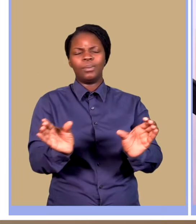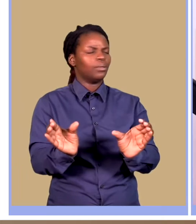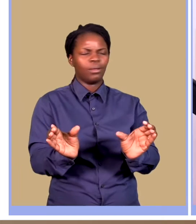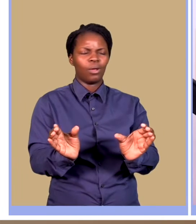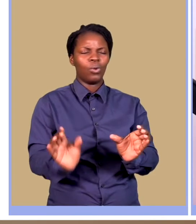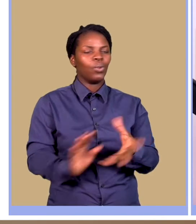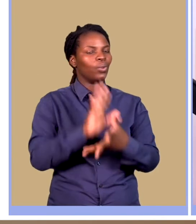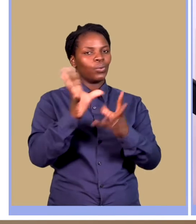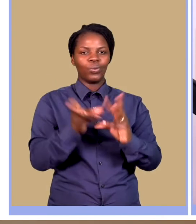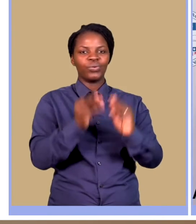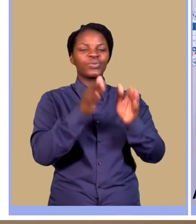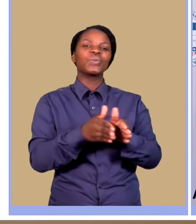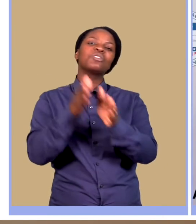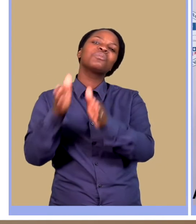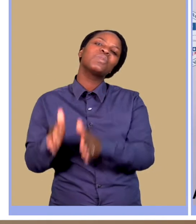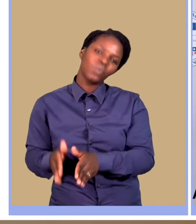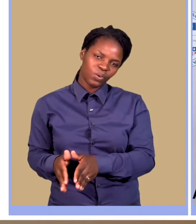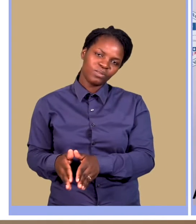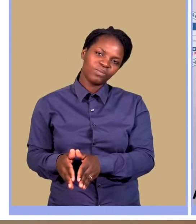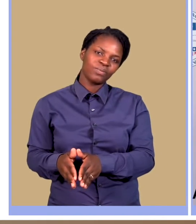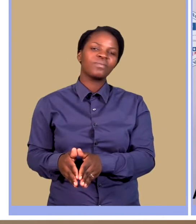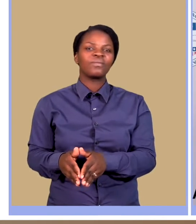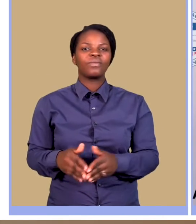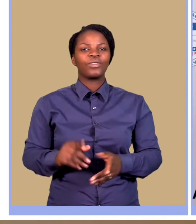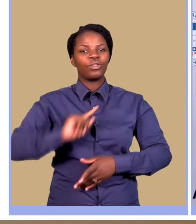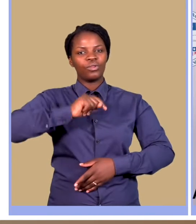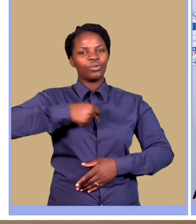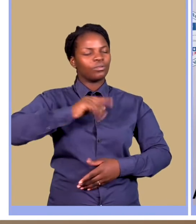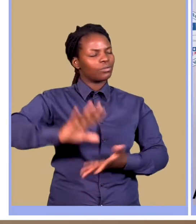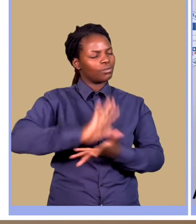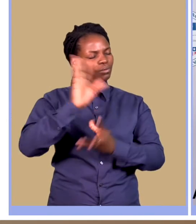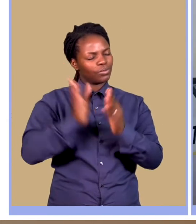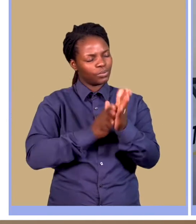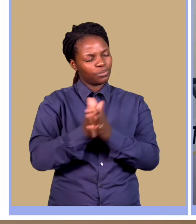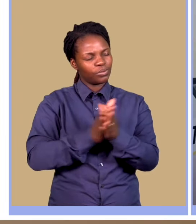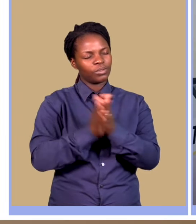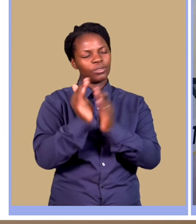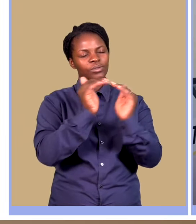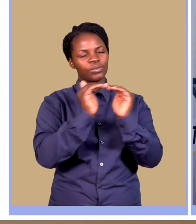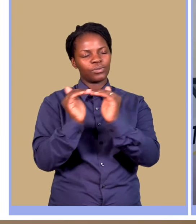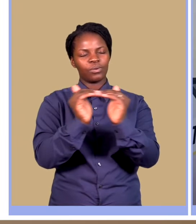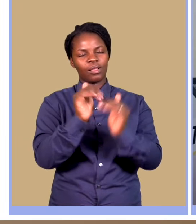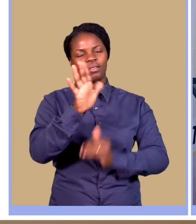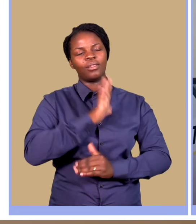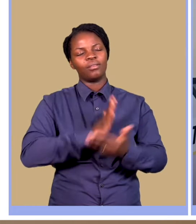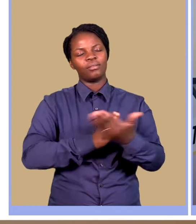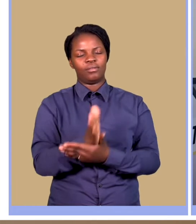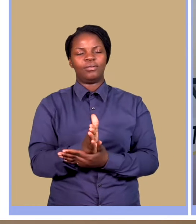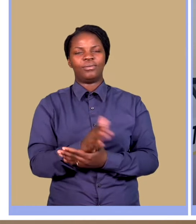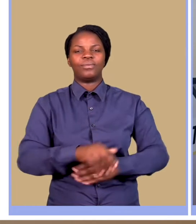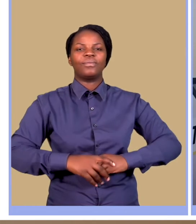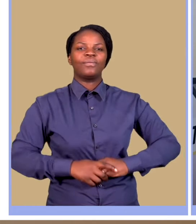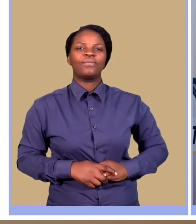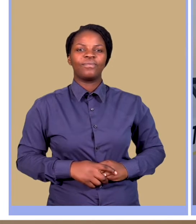merecemos as mesmas oportunidades. Muito bem, falou aqui de combustíveis fósseis, não é? É muito